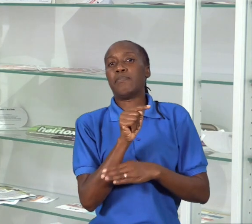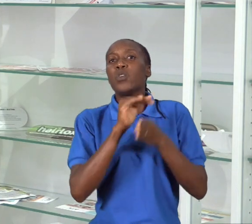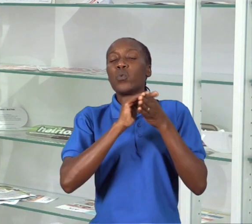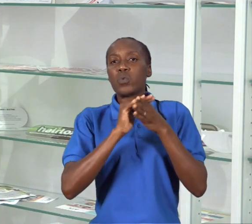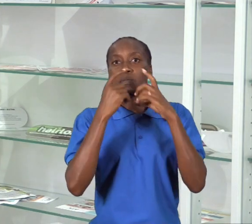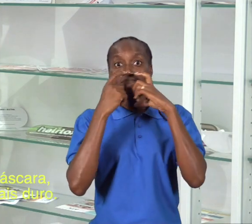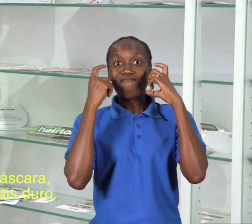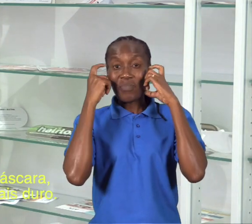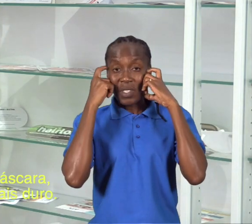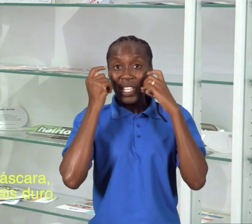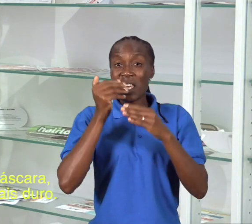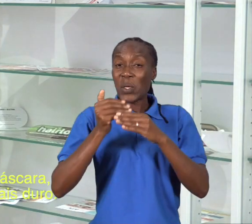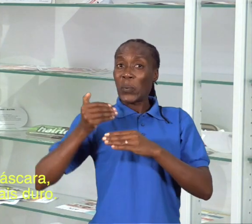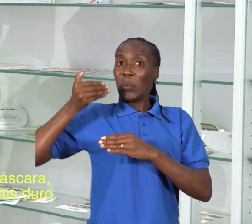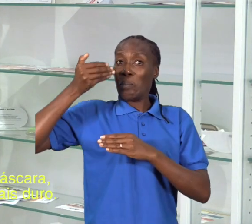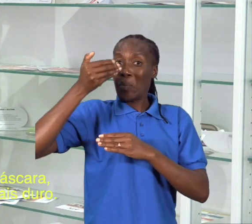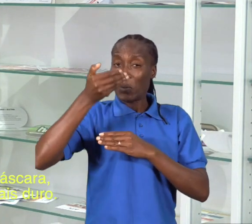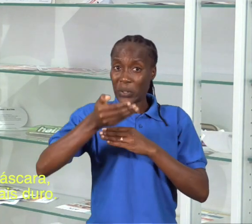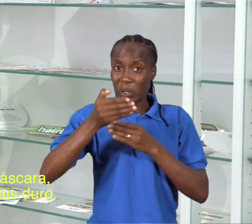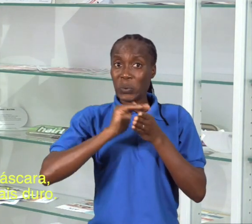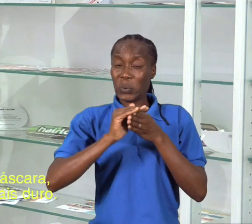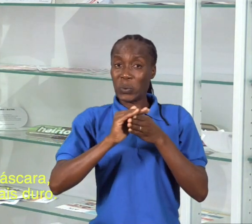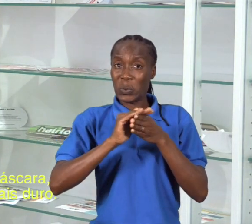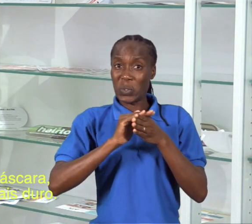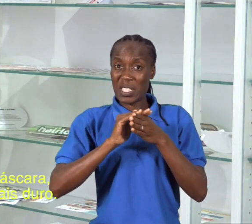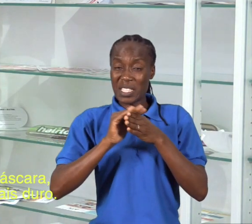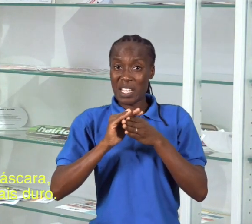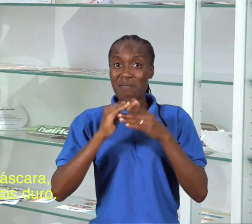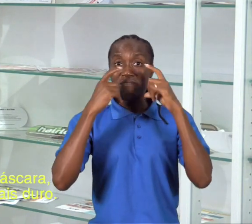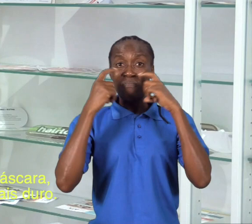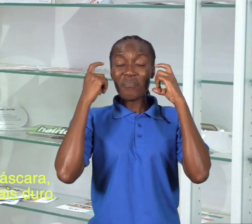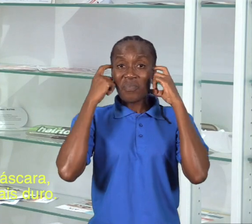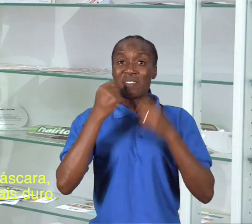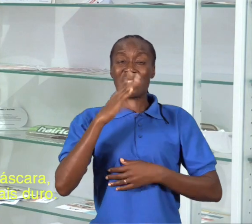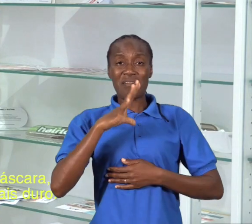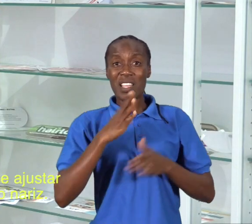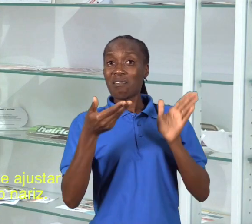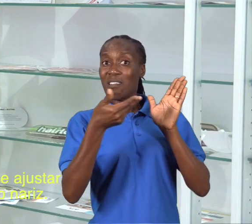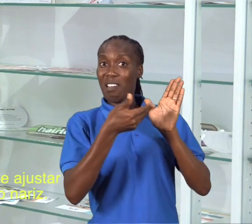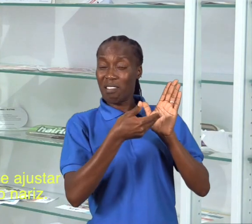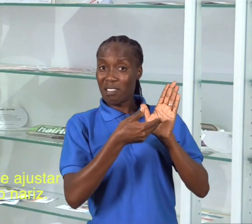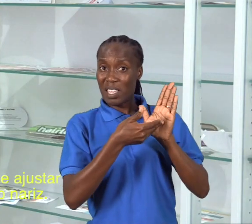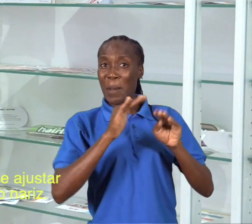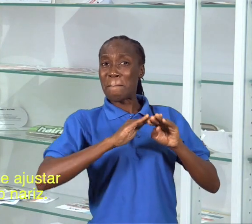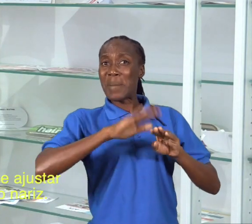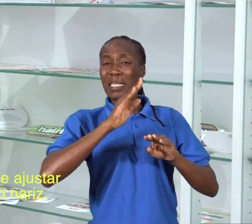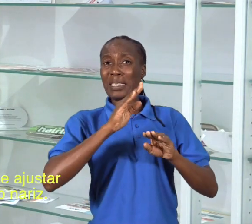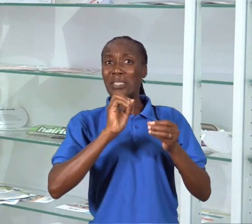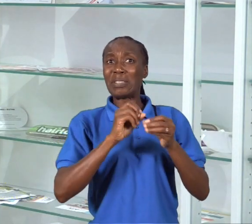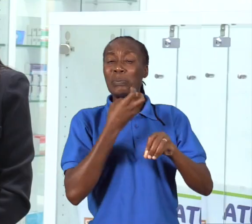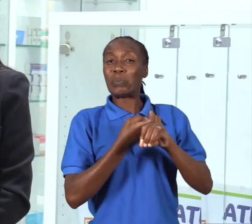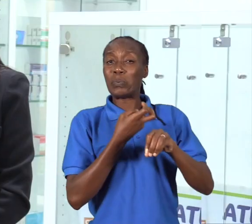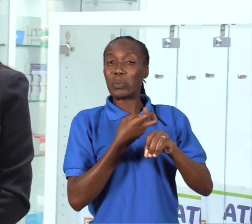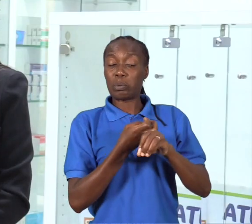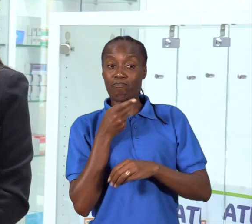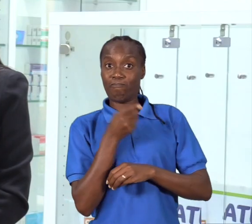nesta região uma face ou um local mais duro. Então, nesse local é para nós